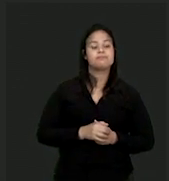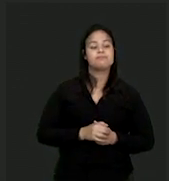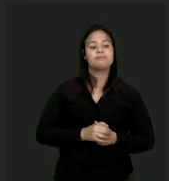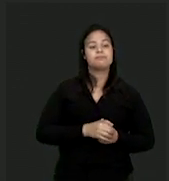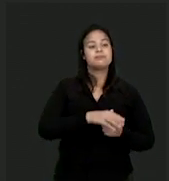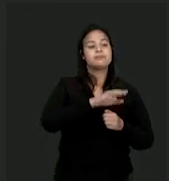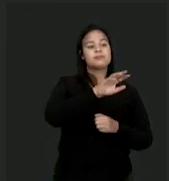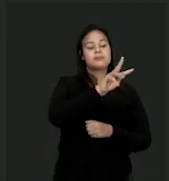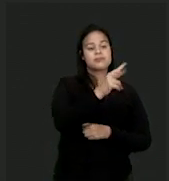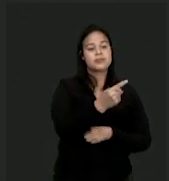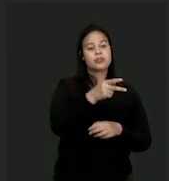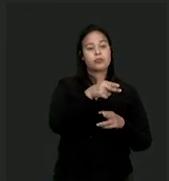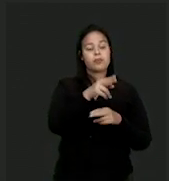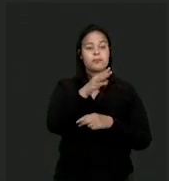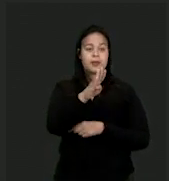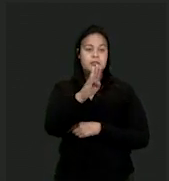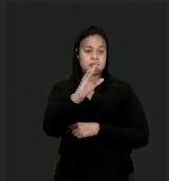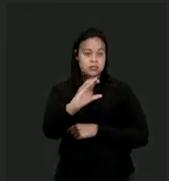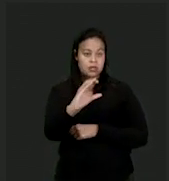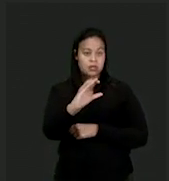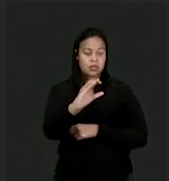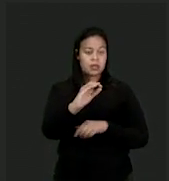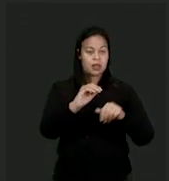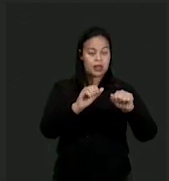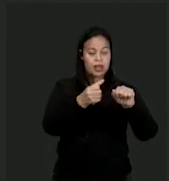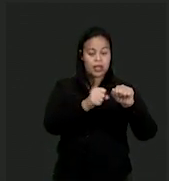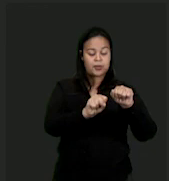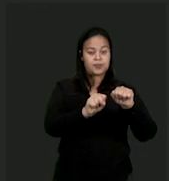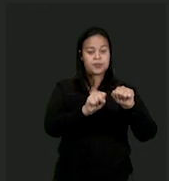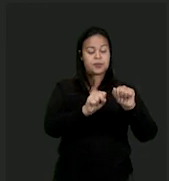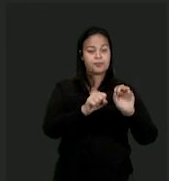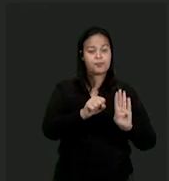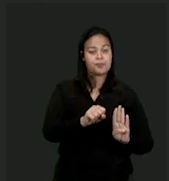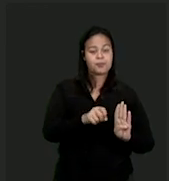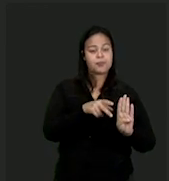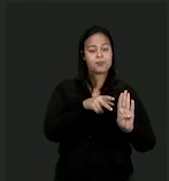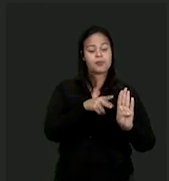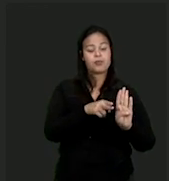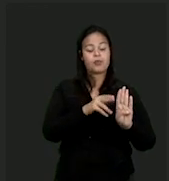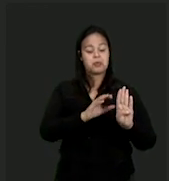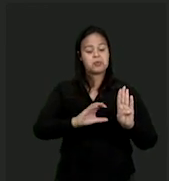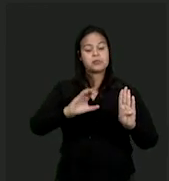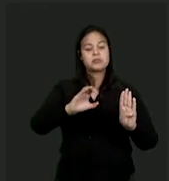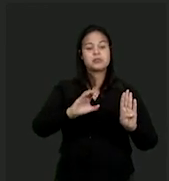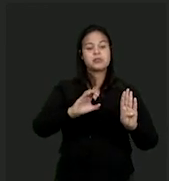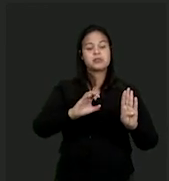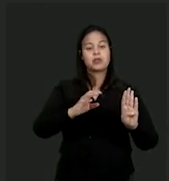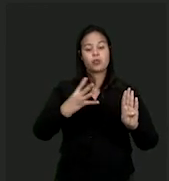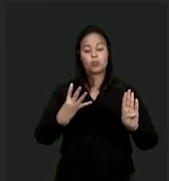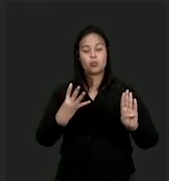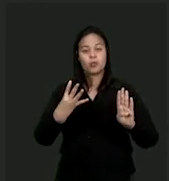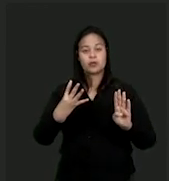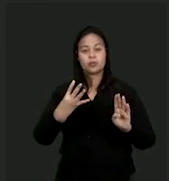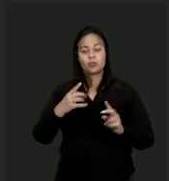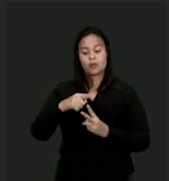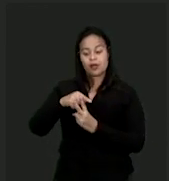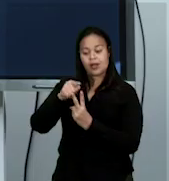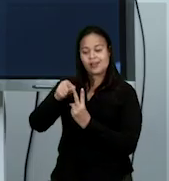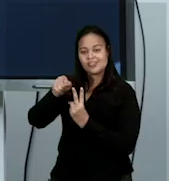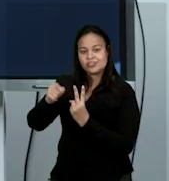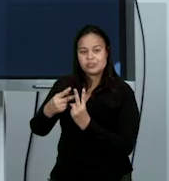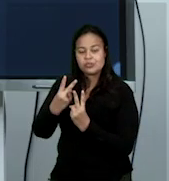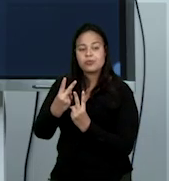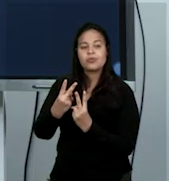BC, o meu A é 8, o meu B é igual ao meu C, que é esse daqui é 4 raiz de 2, né?